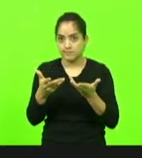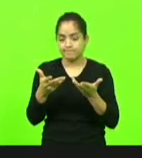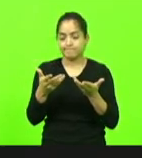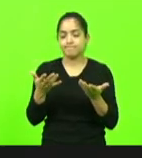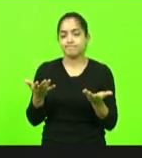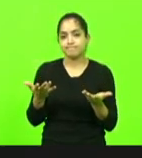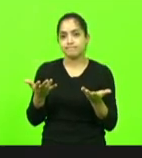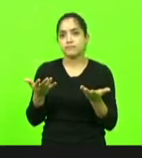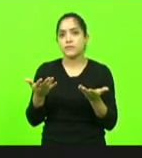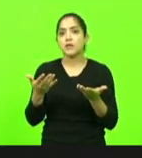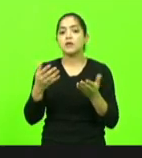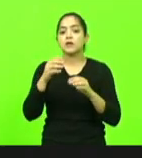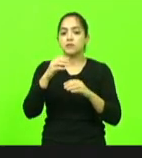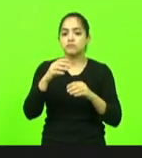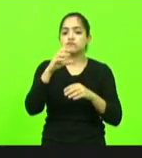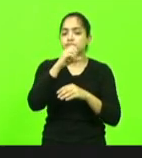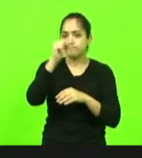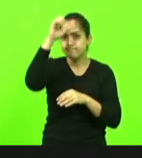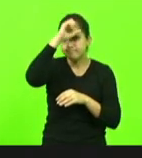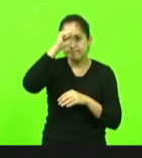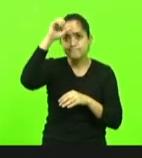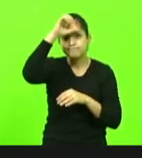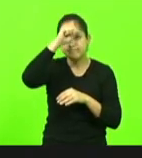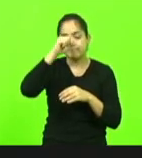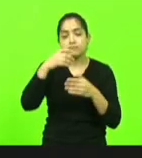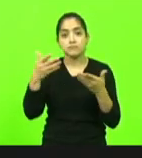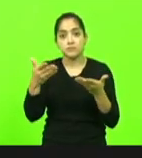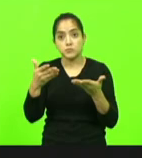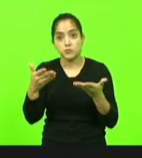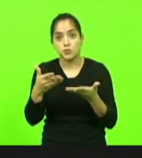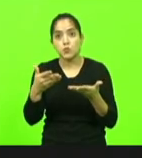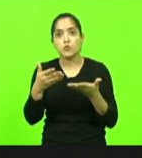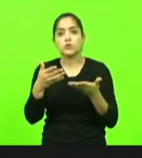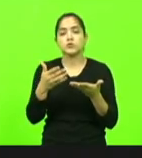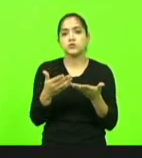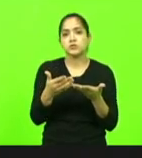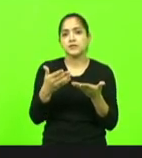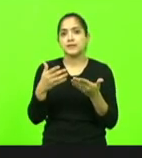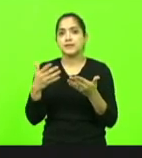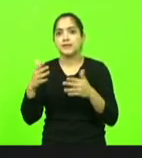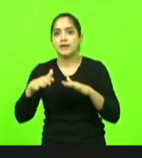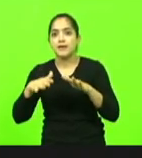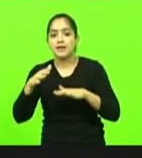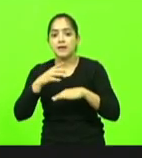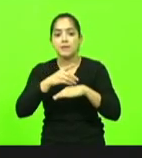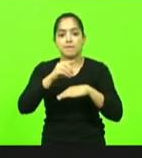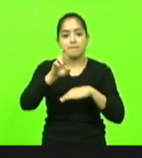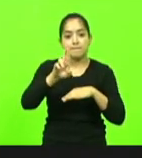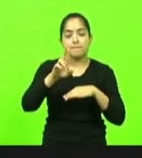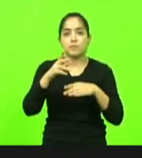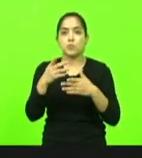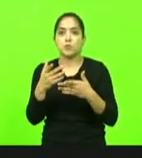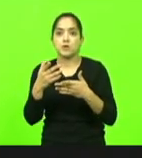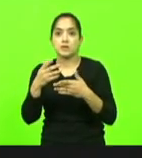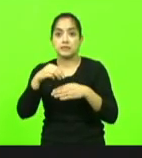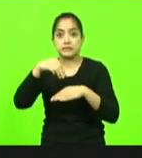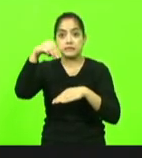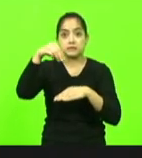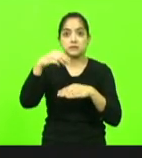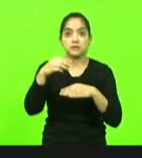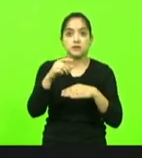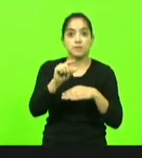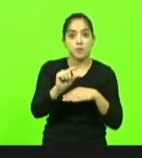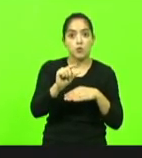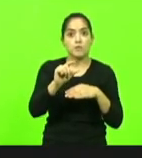você vai estudando, mesmo que hoje nós temos tão poucos mestres e doutores, mas a gente precisa olhar